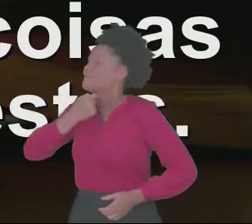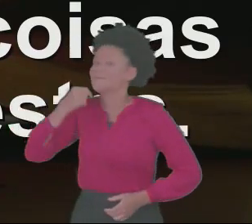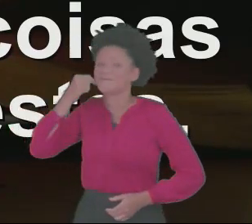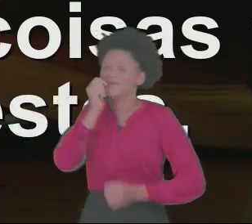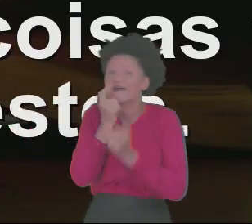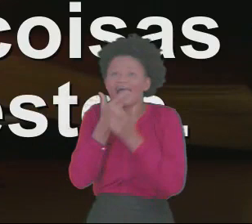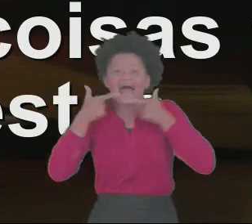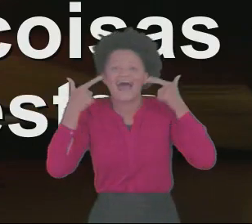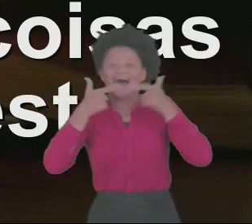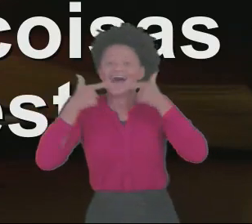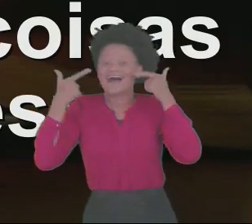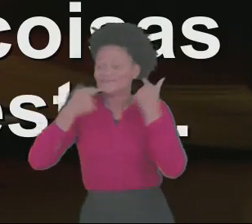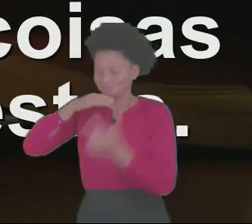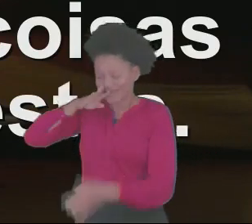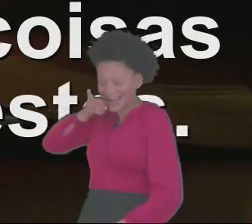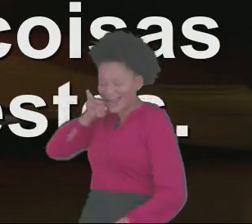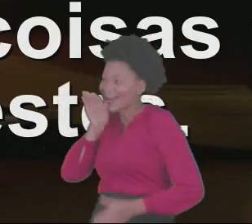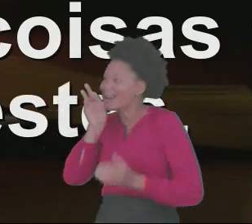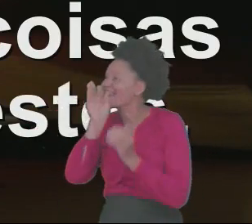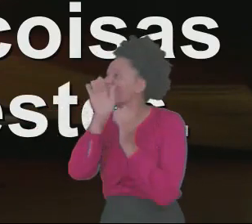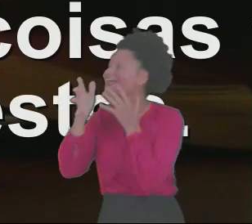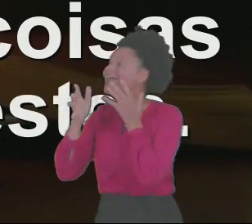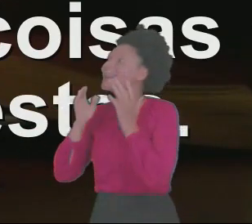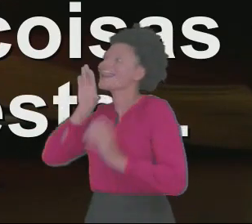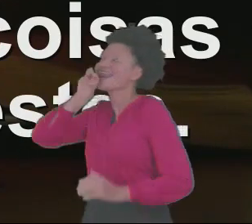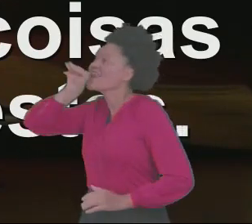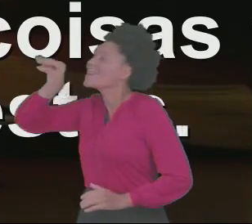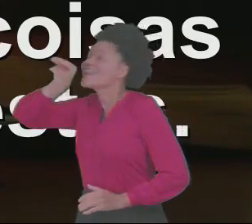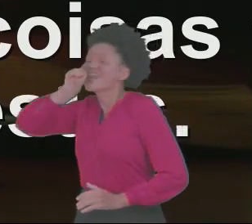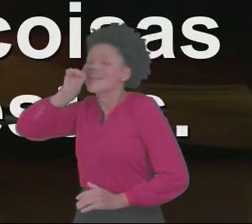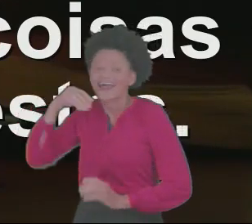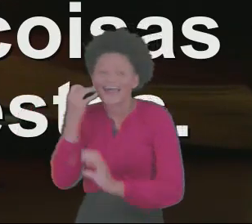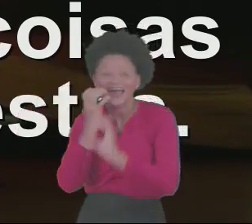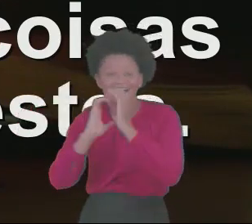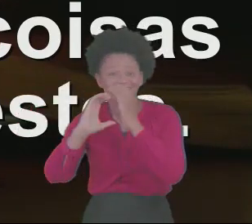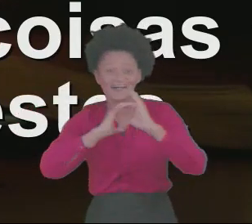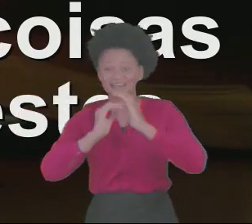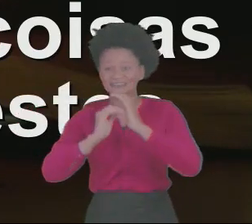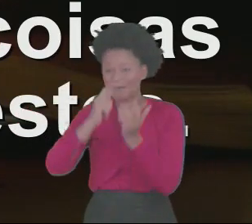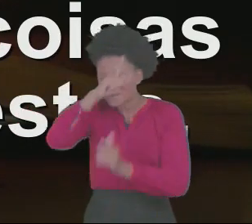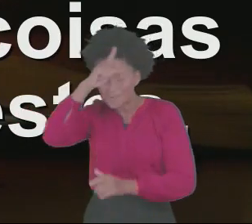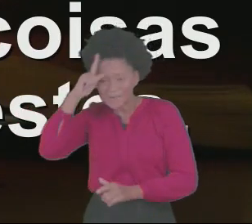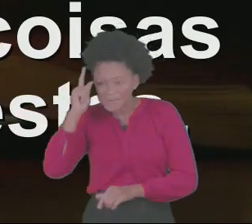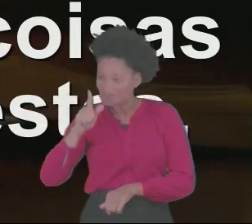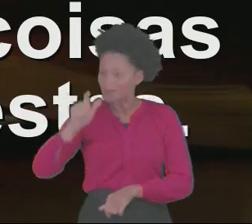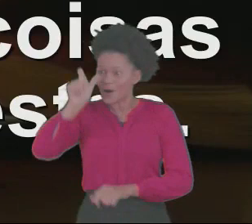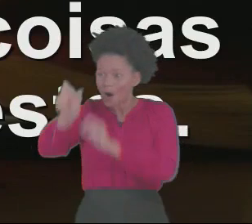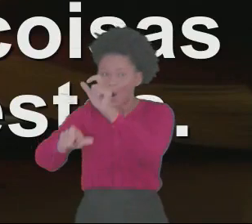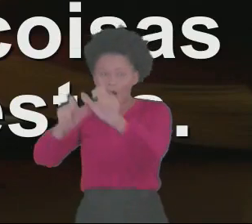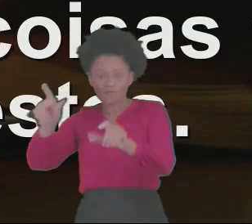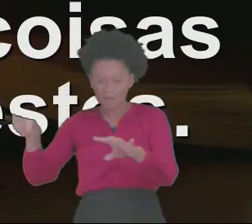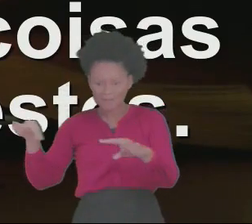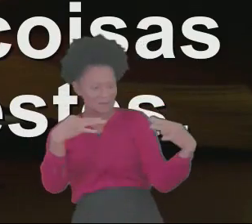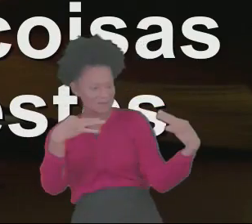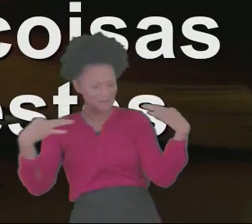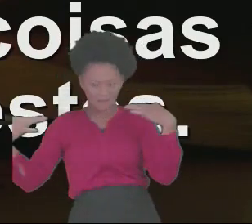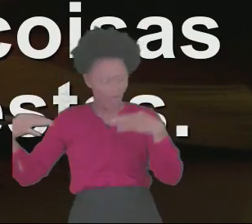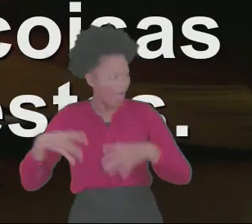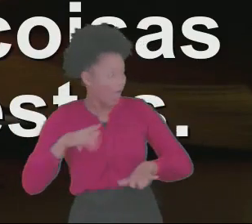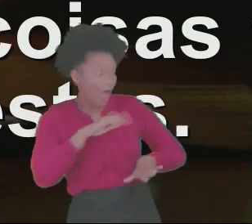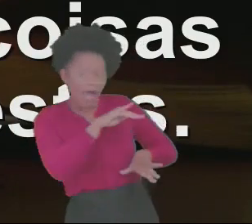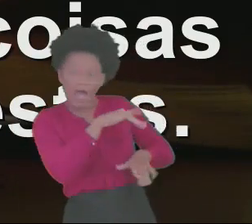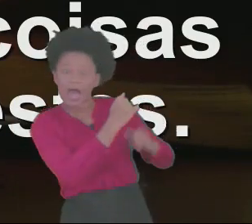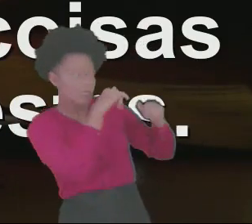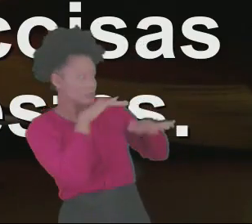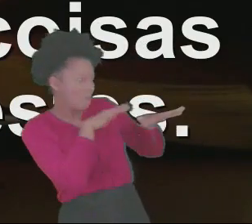cântico Então se dizia entre os gentios ou entre as nações grandes coisas fez o senhor